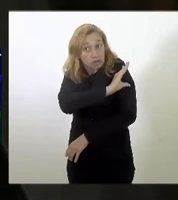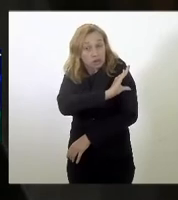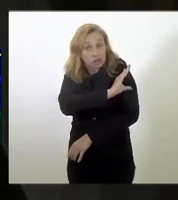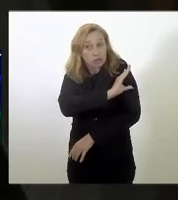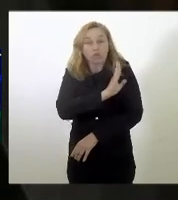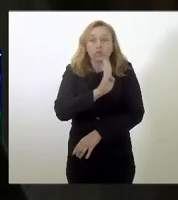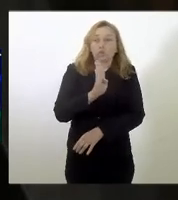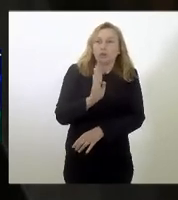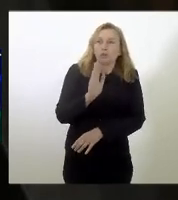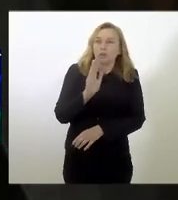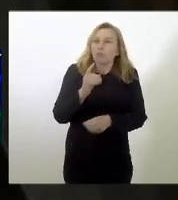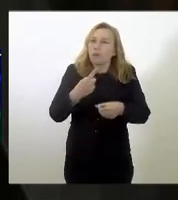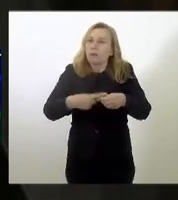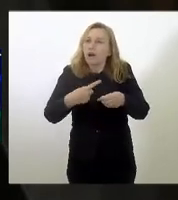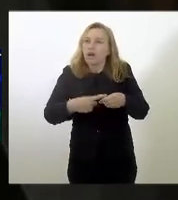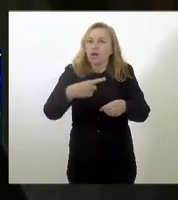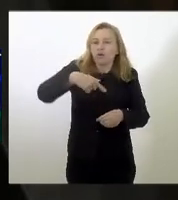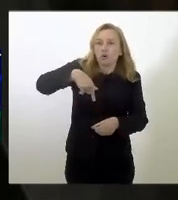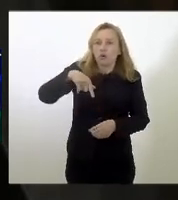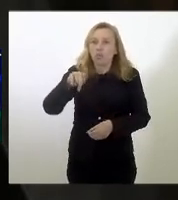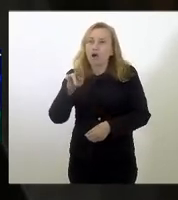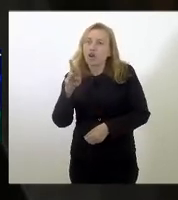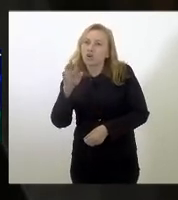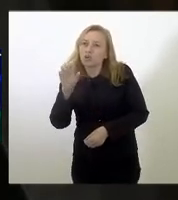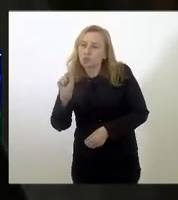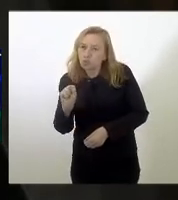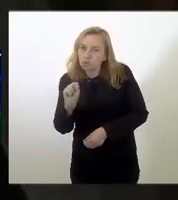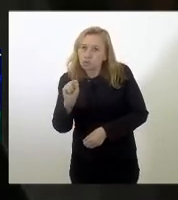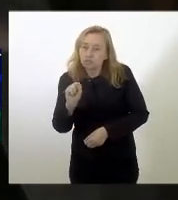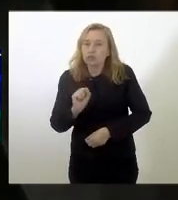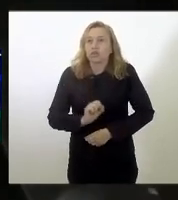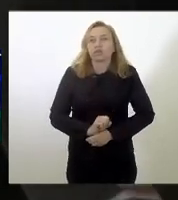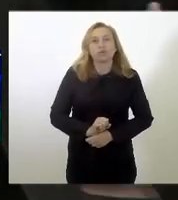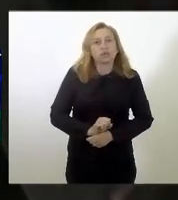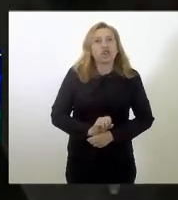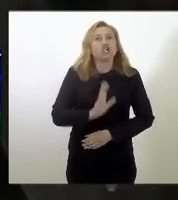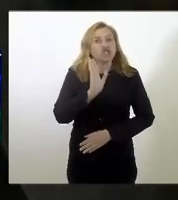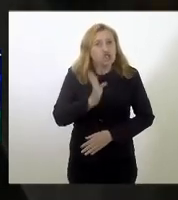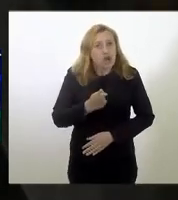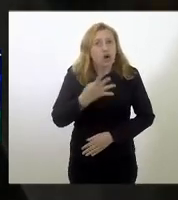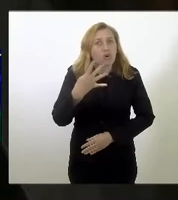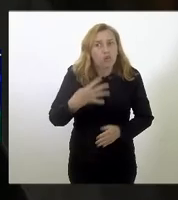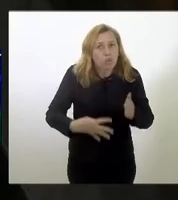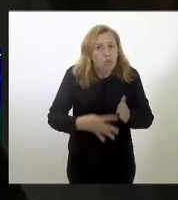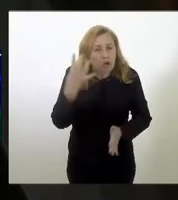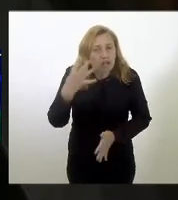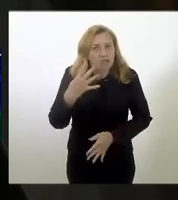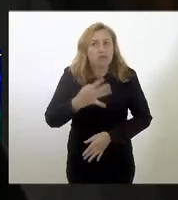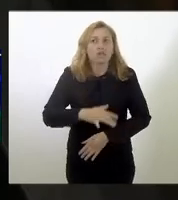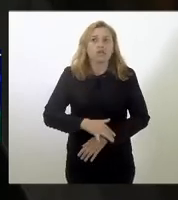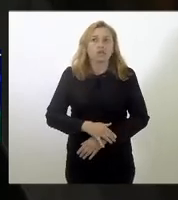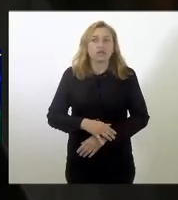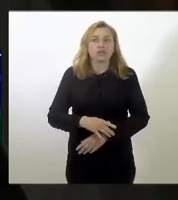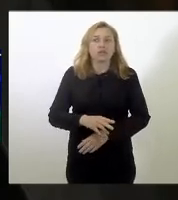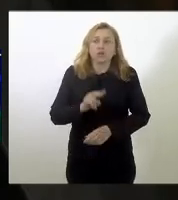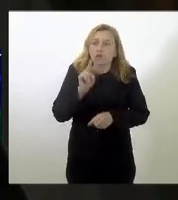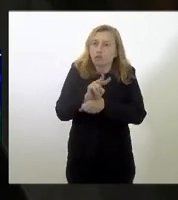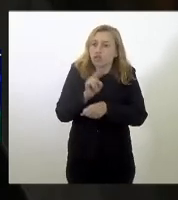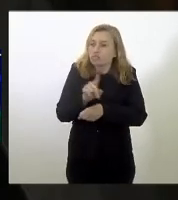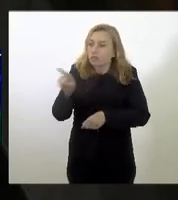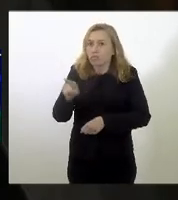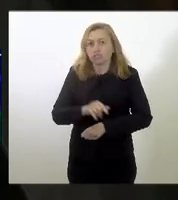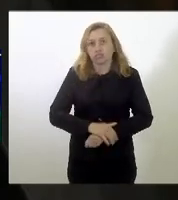bairro de Guarulhos. Bairro de Guarulhos, presidente. E já é a quarta vez que eu fiscalizo aquela